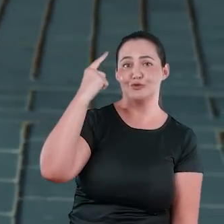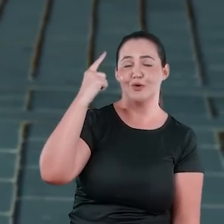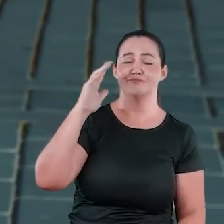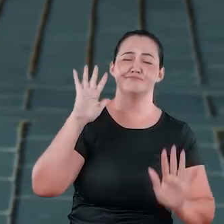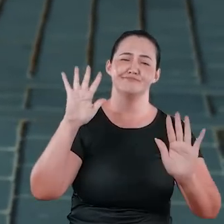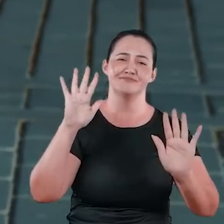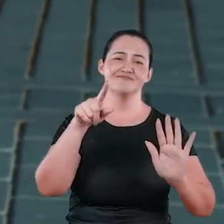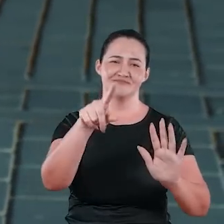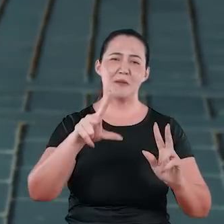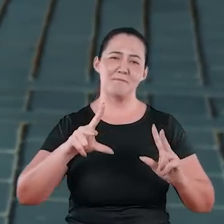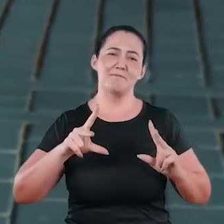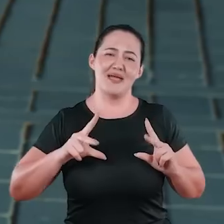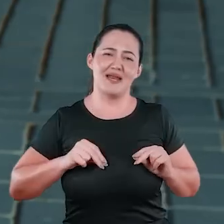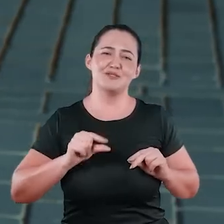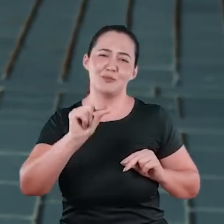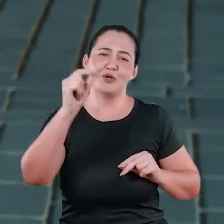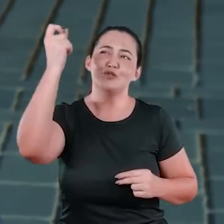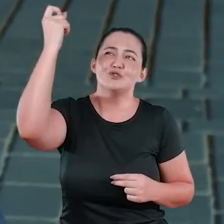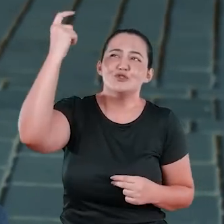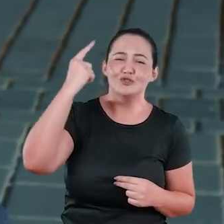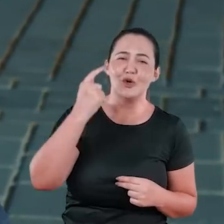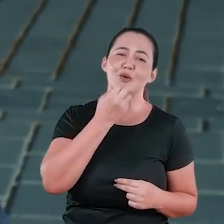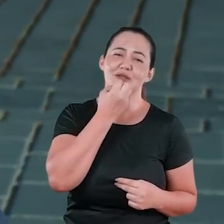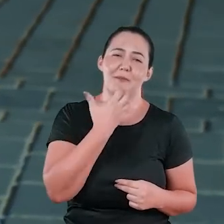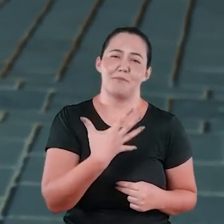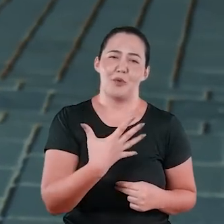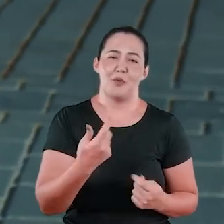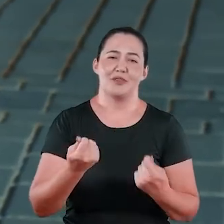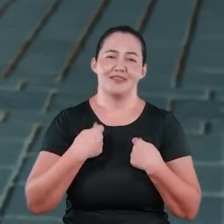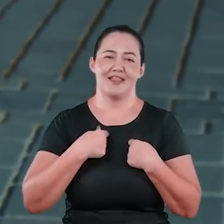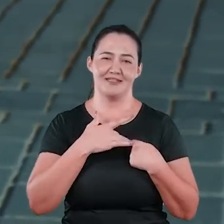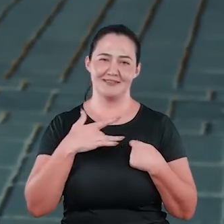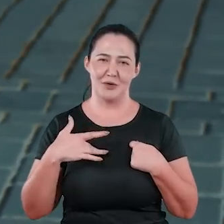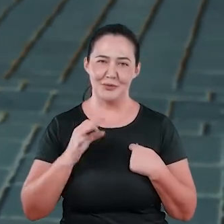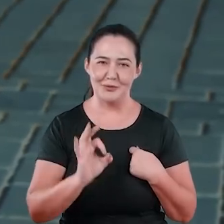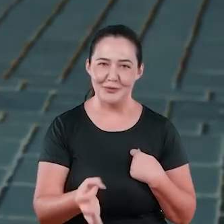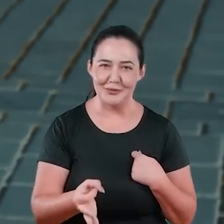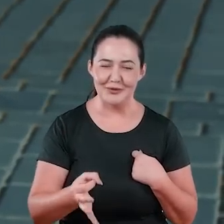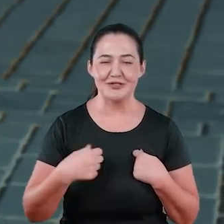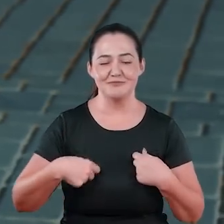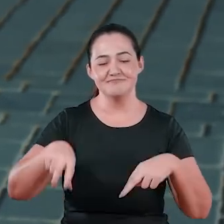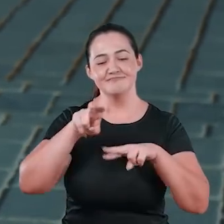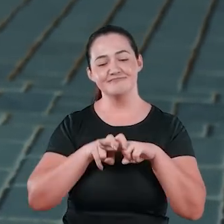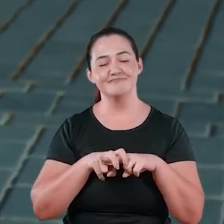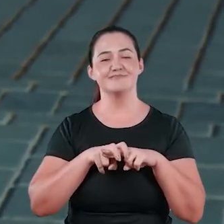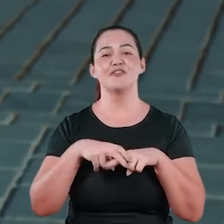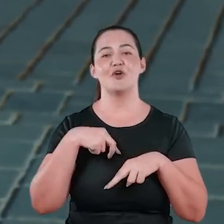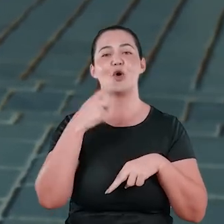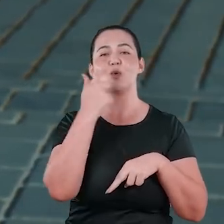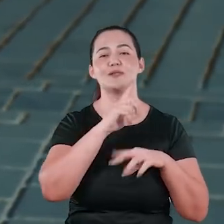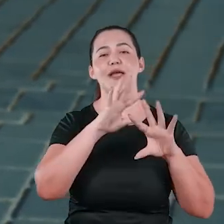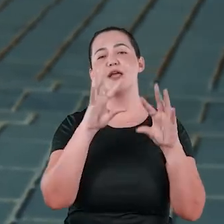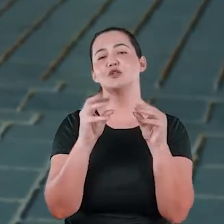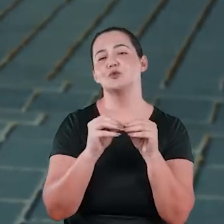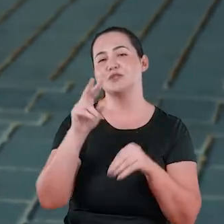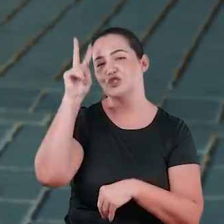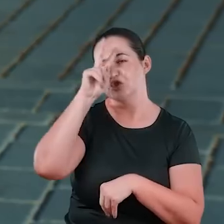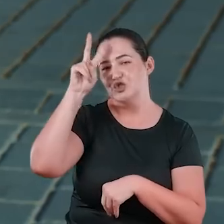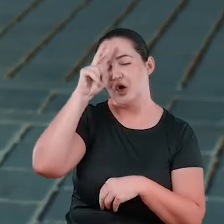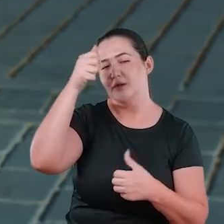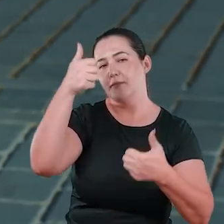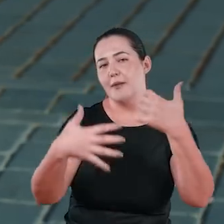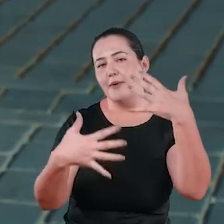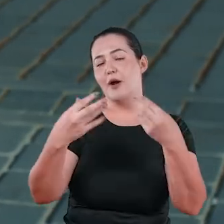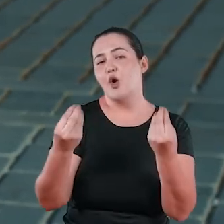acho que vocês merecem um pouquinho de sol, não faz mal a ninguém, de modo que eu possa, sentado, resumir para você um pouquinho da história